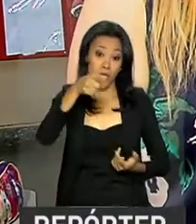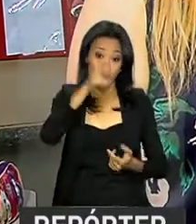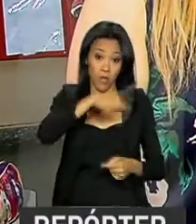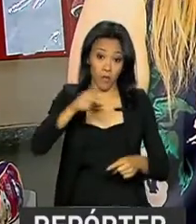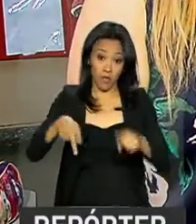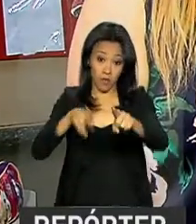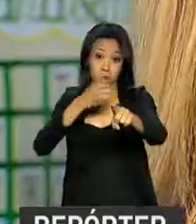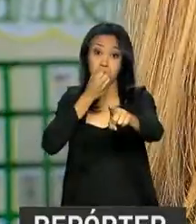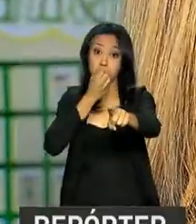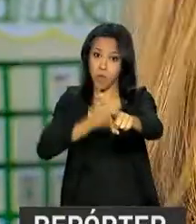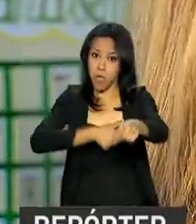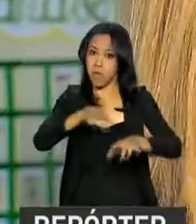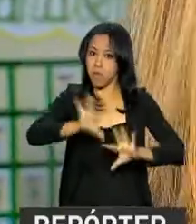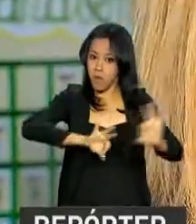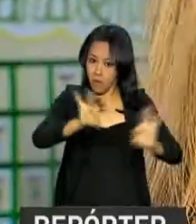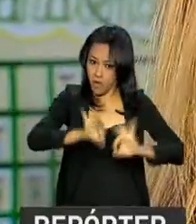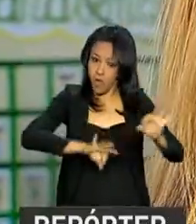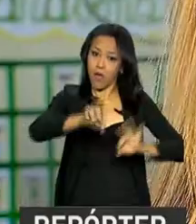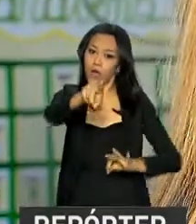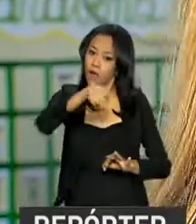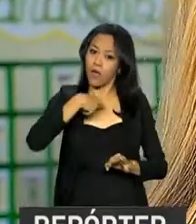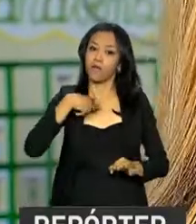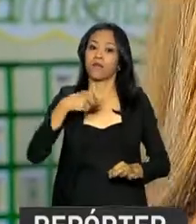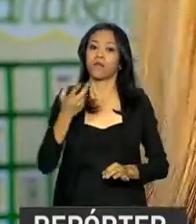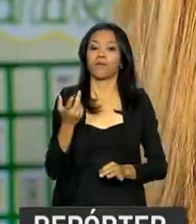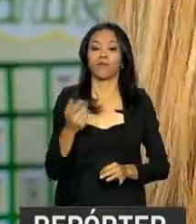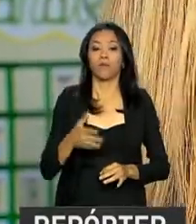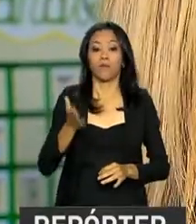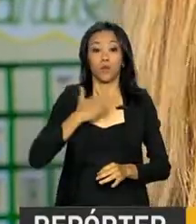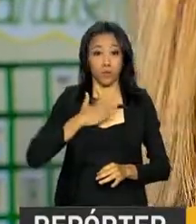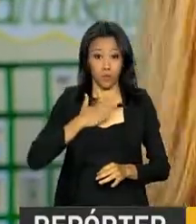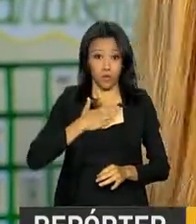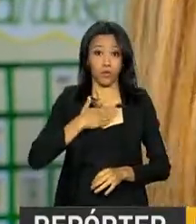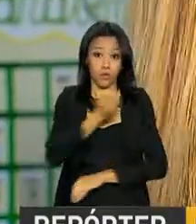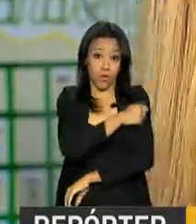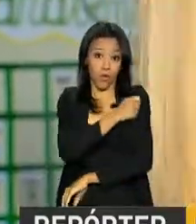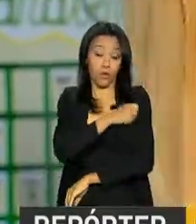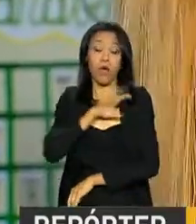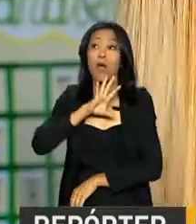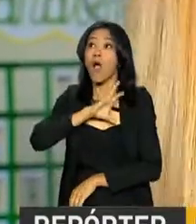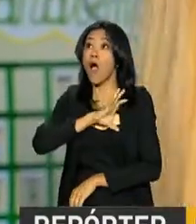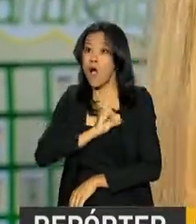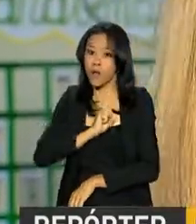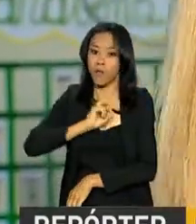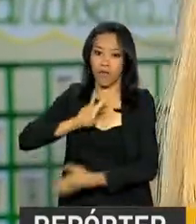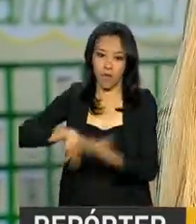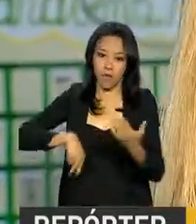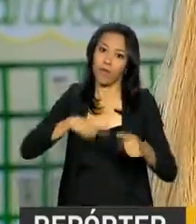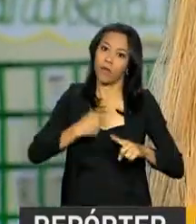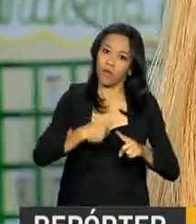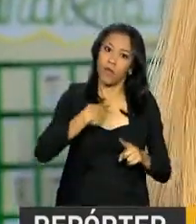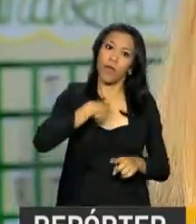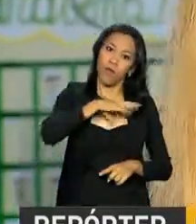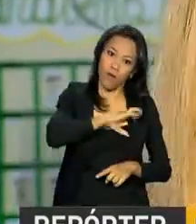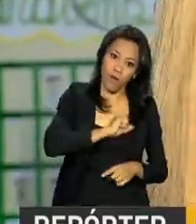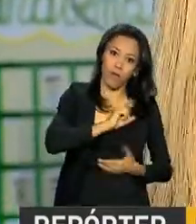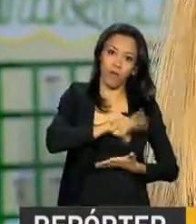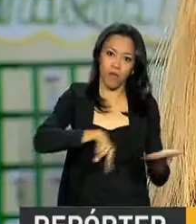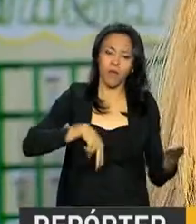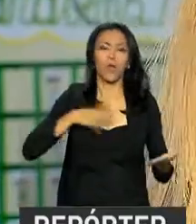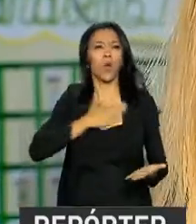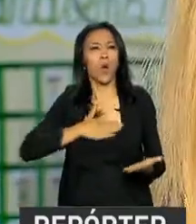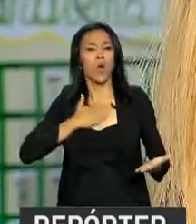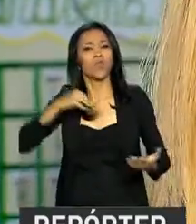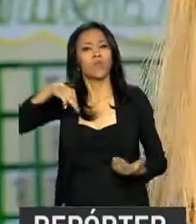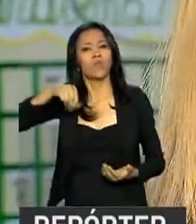bem preparada e qualificada para a função meus alunos eles a amazon ler porque eu amo lê eles gostam de mapas